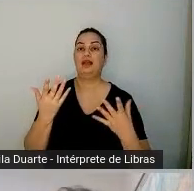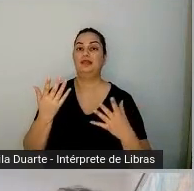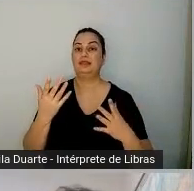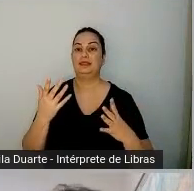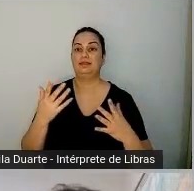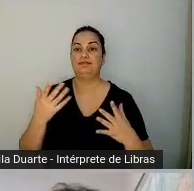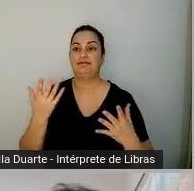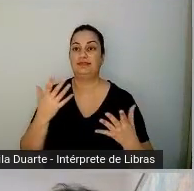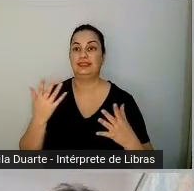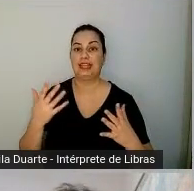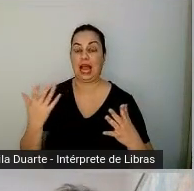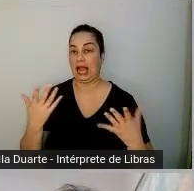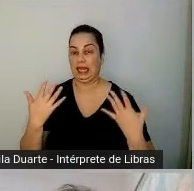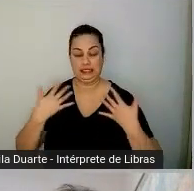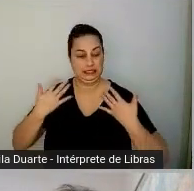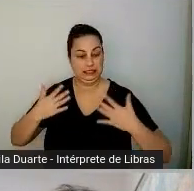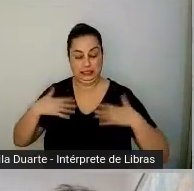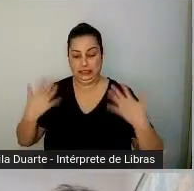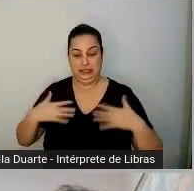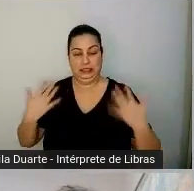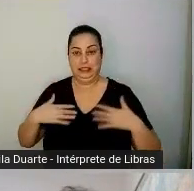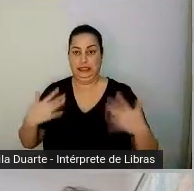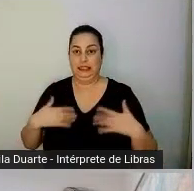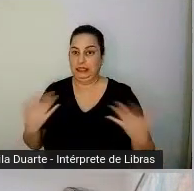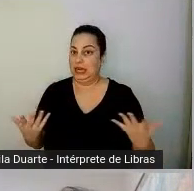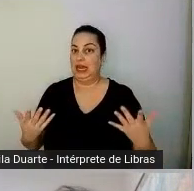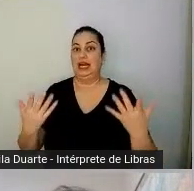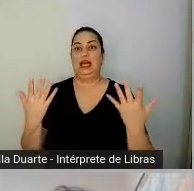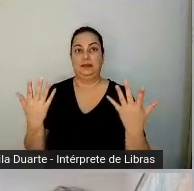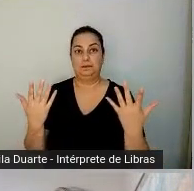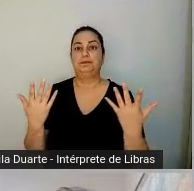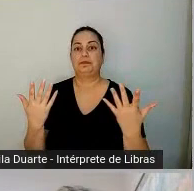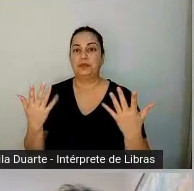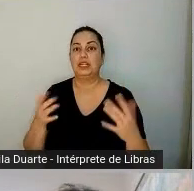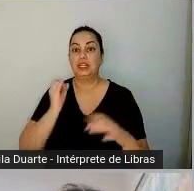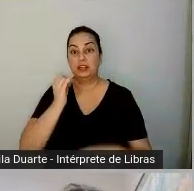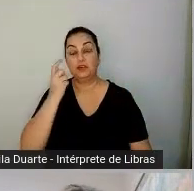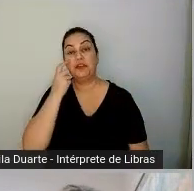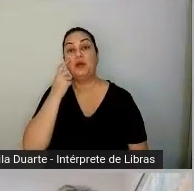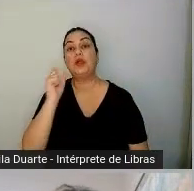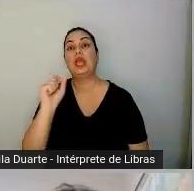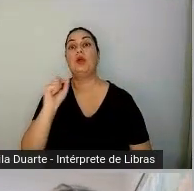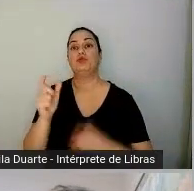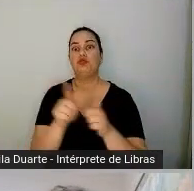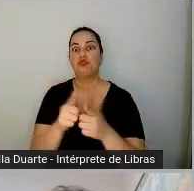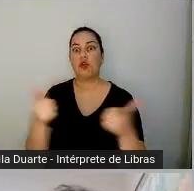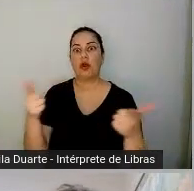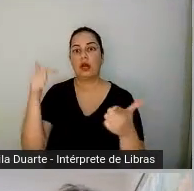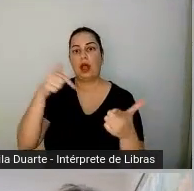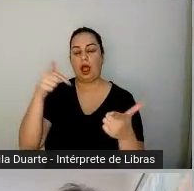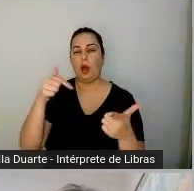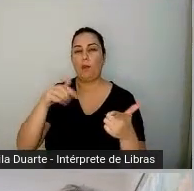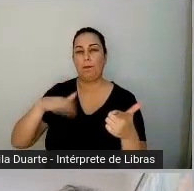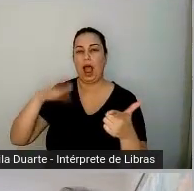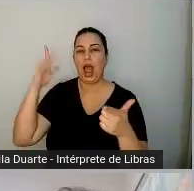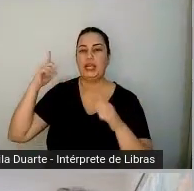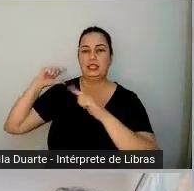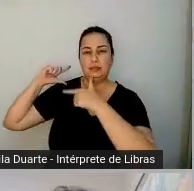grande imprensa, inclusive, né, se a gente olhar, por exemplo, jornais conservadores, como o Estado de São